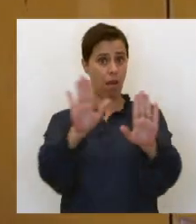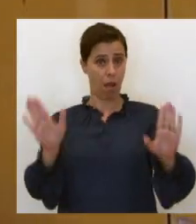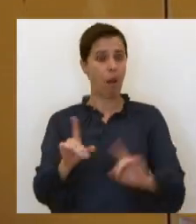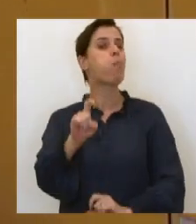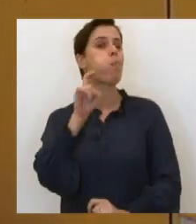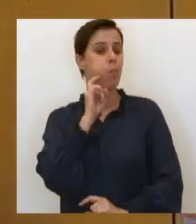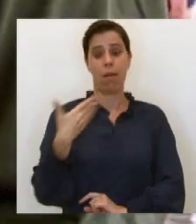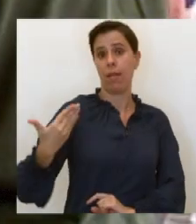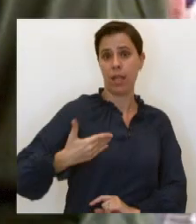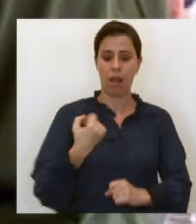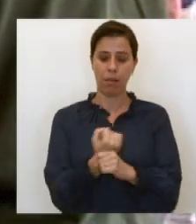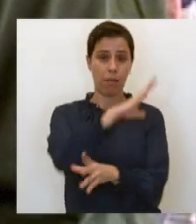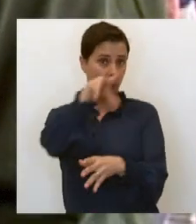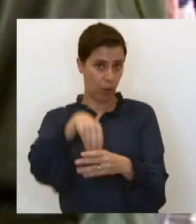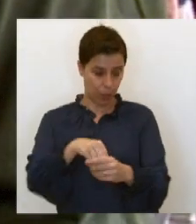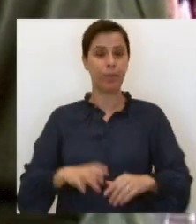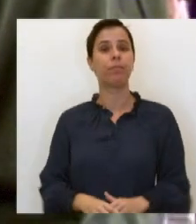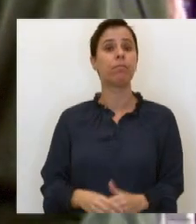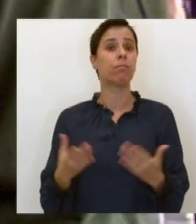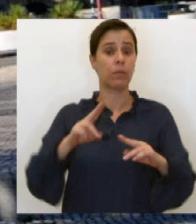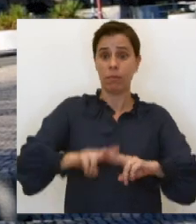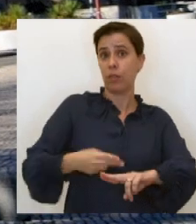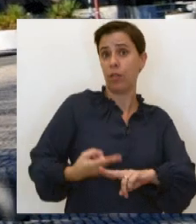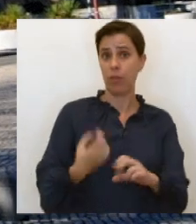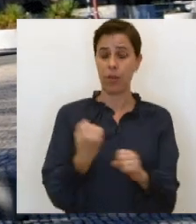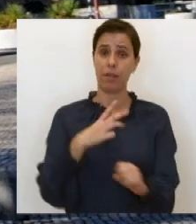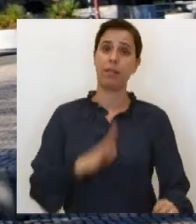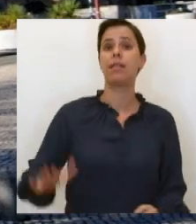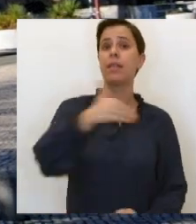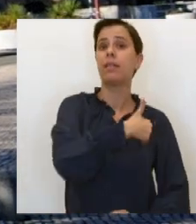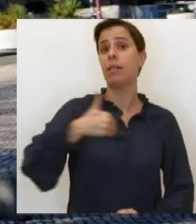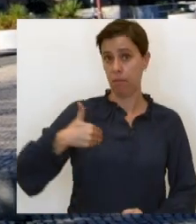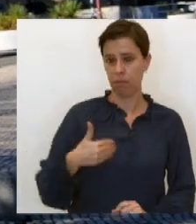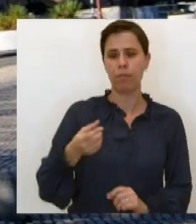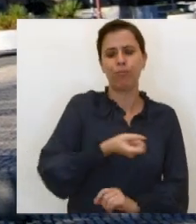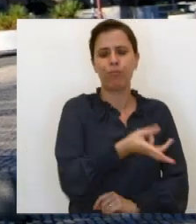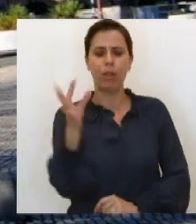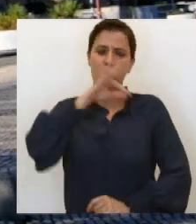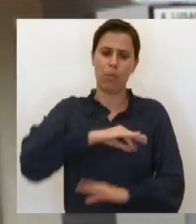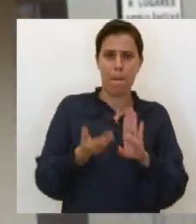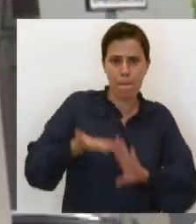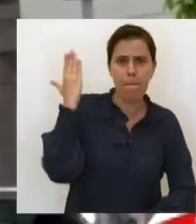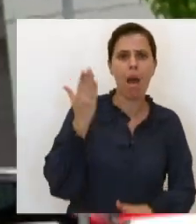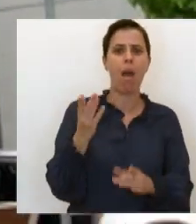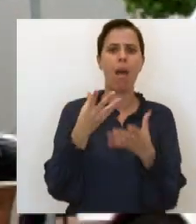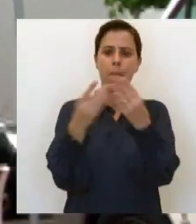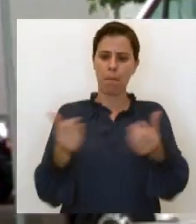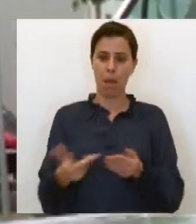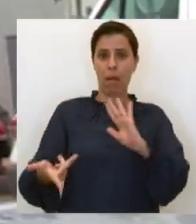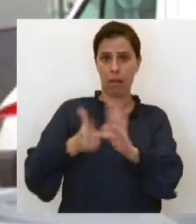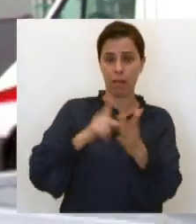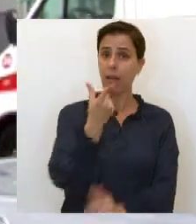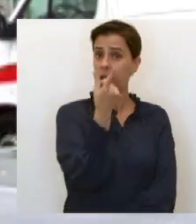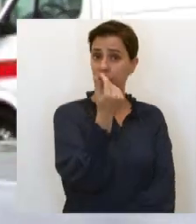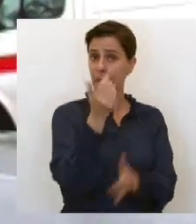e salvaguarda dos direitos laborais, o reforço do Serviço Nacional de Saúde com mais profissionais e mais meios